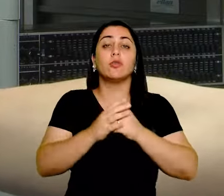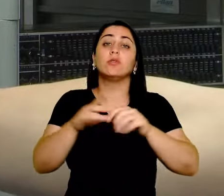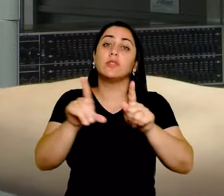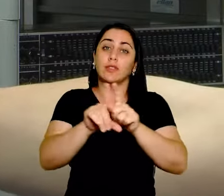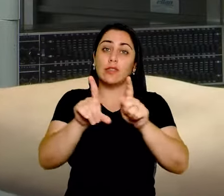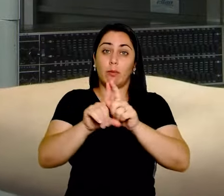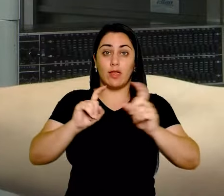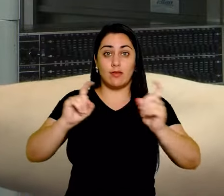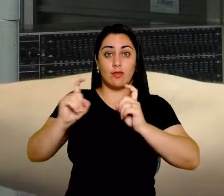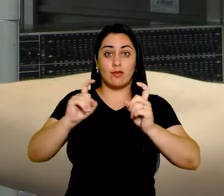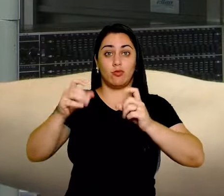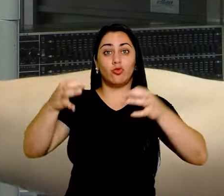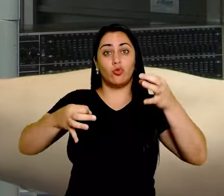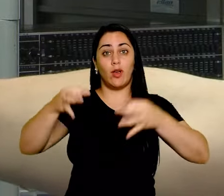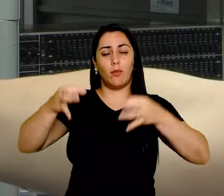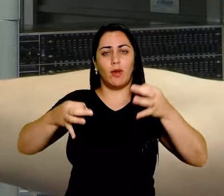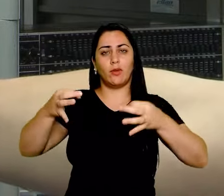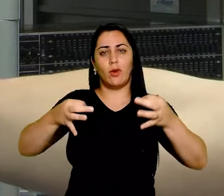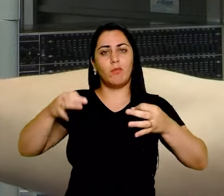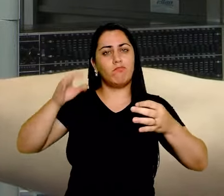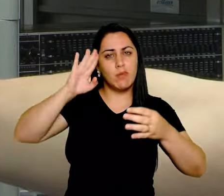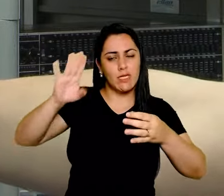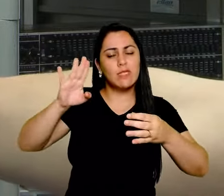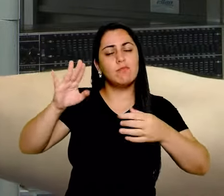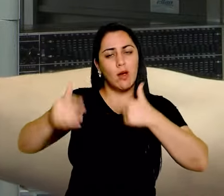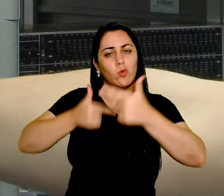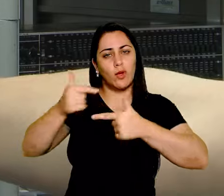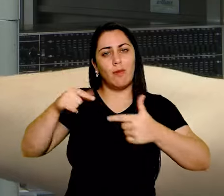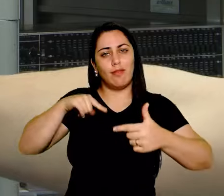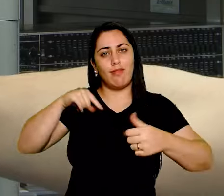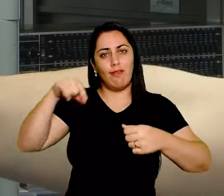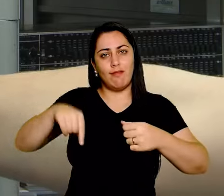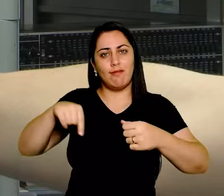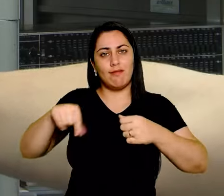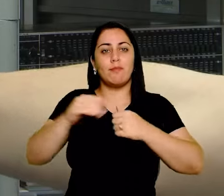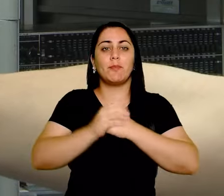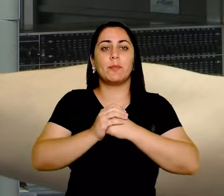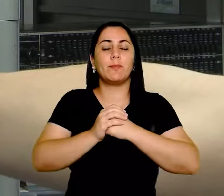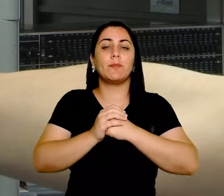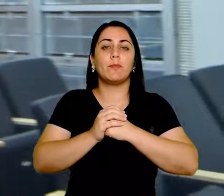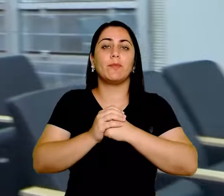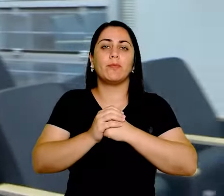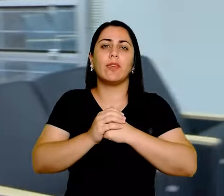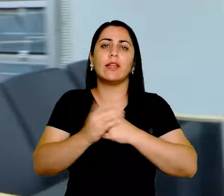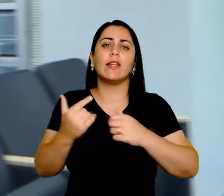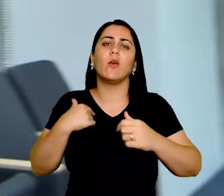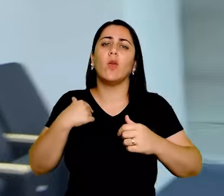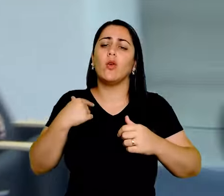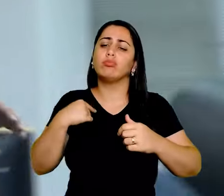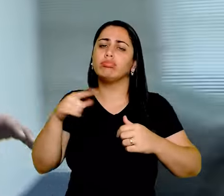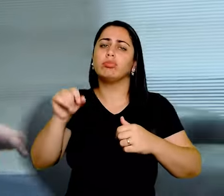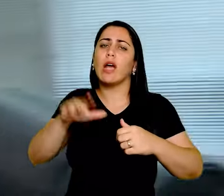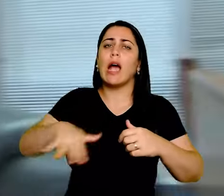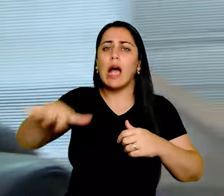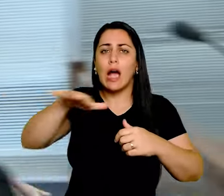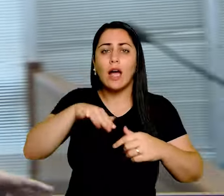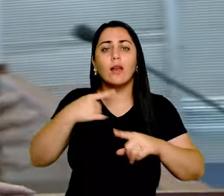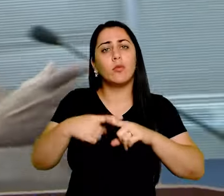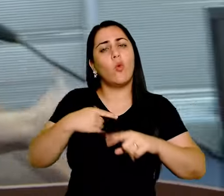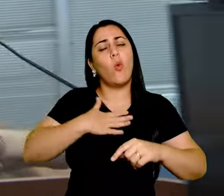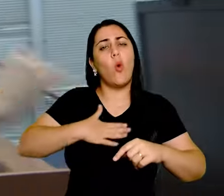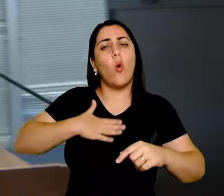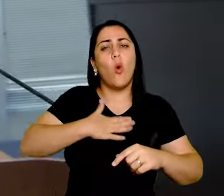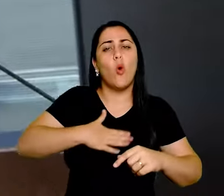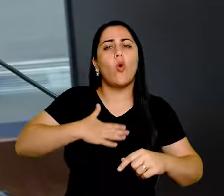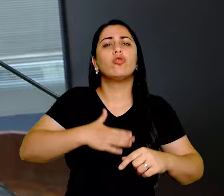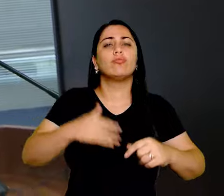eventos, incluindo as sessões de julgamento, que é o nosso maior cliente, digamos assim, né? Busquei essa sessão porque é uma